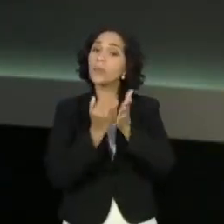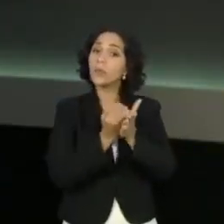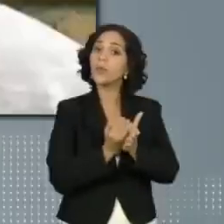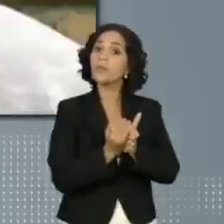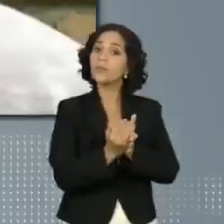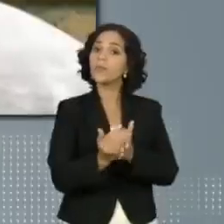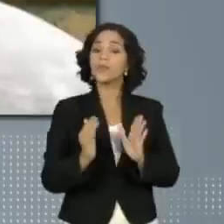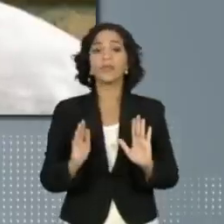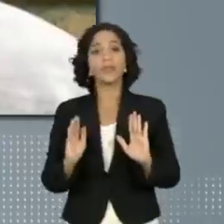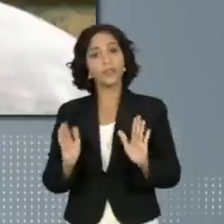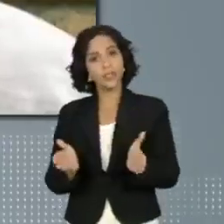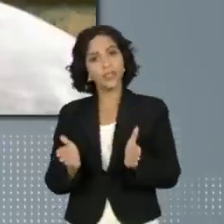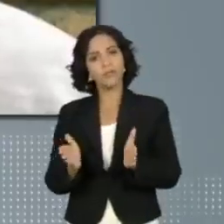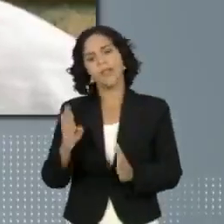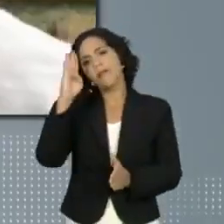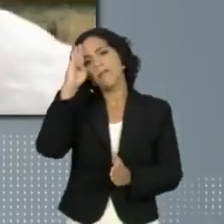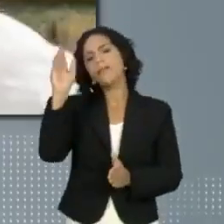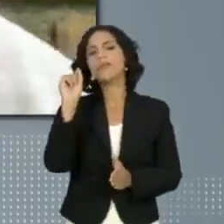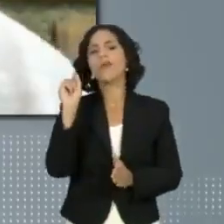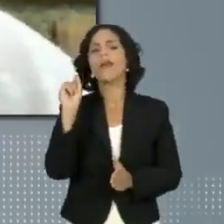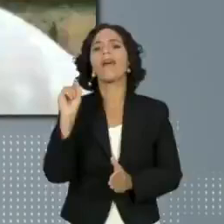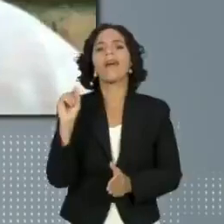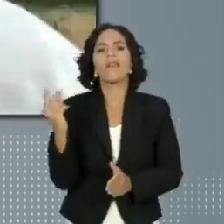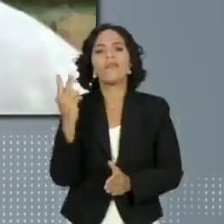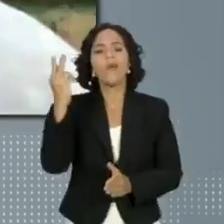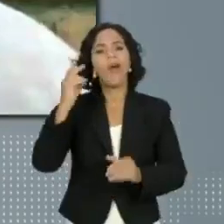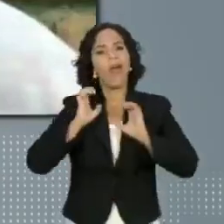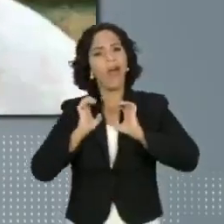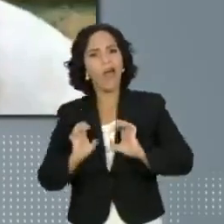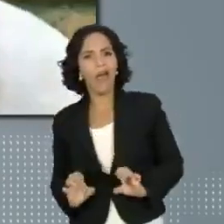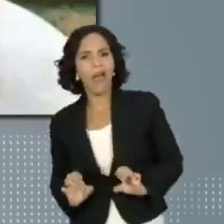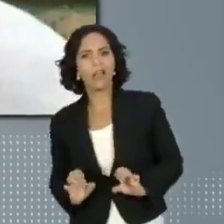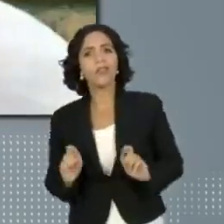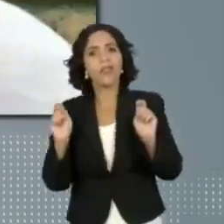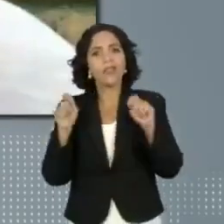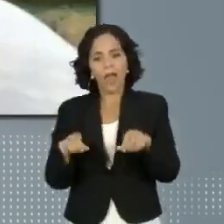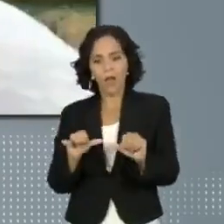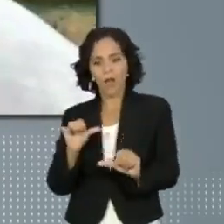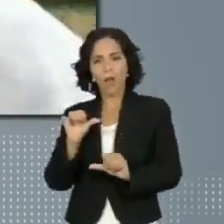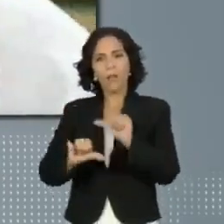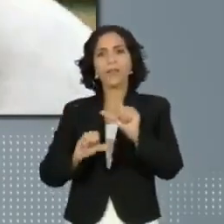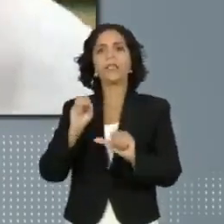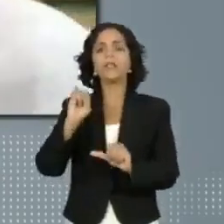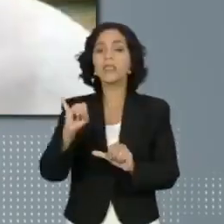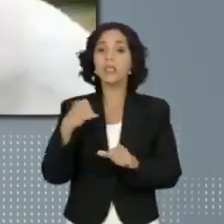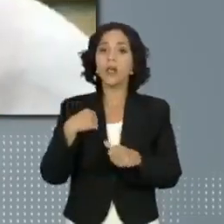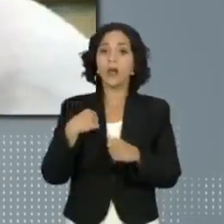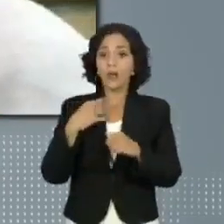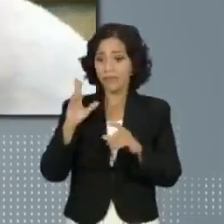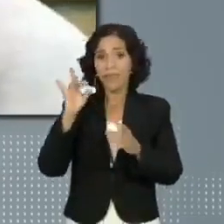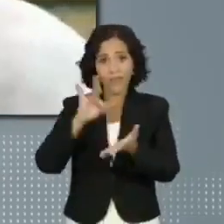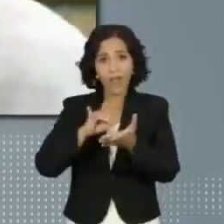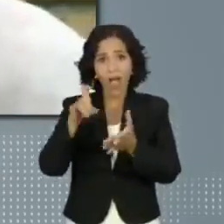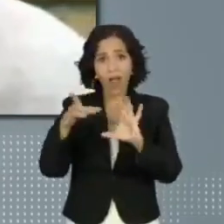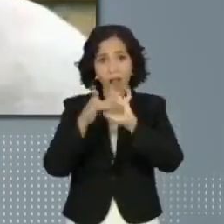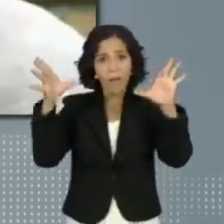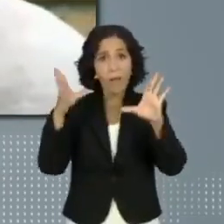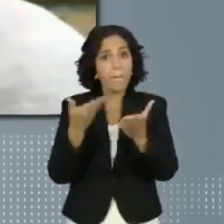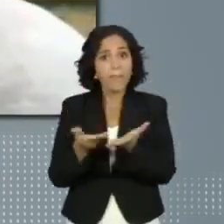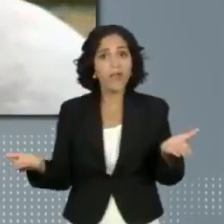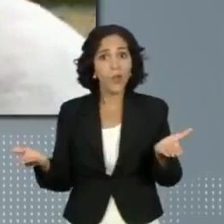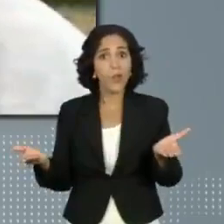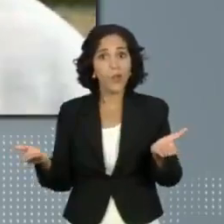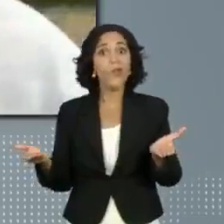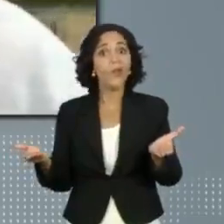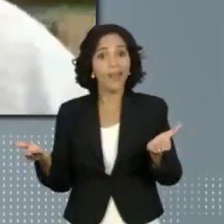né? Especialmente valores éticos, e eles se transformam quando a gente os perde, tá? A gente perdeu a liberdade, em mais de um